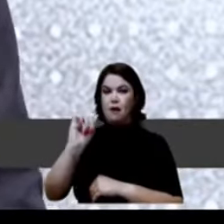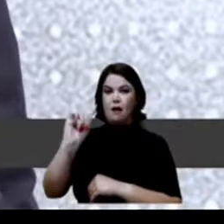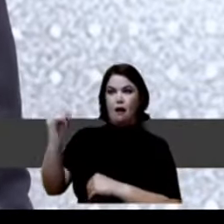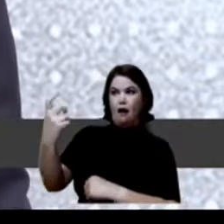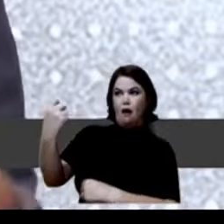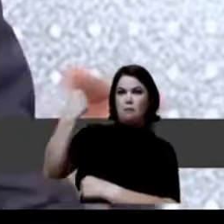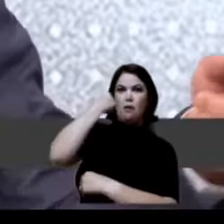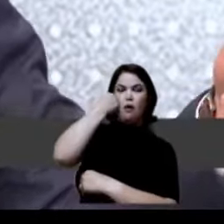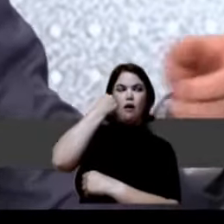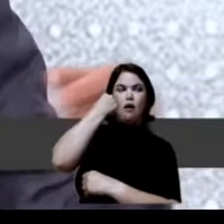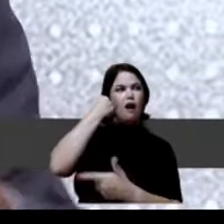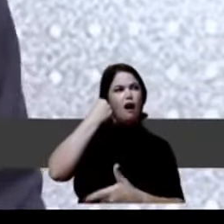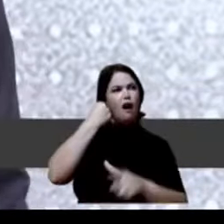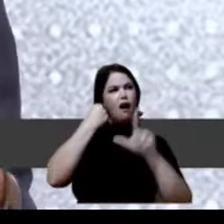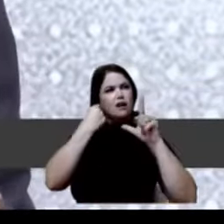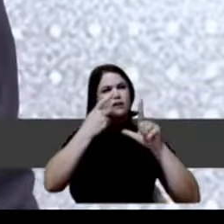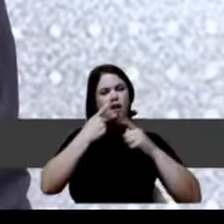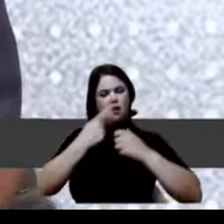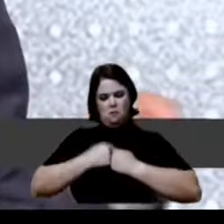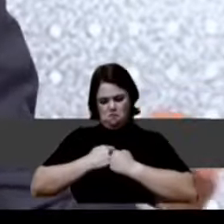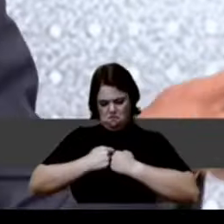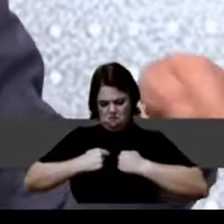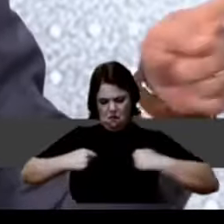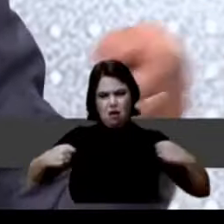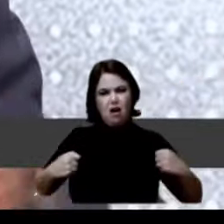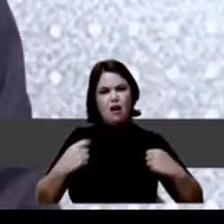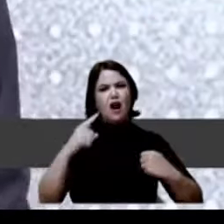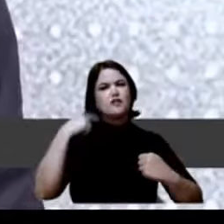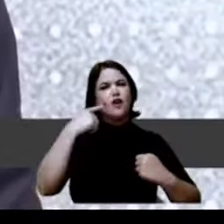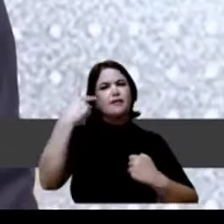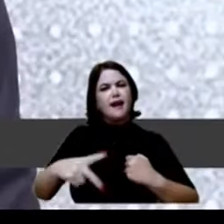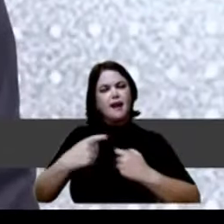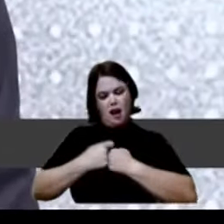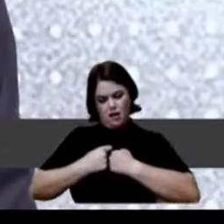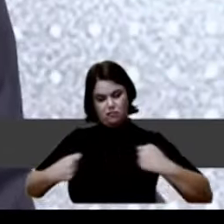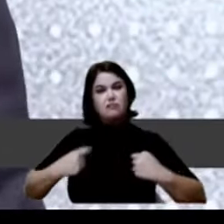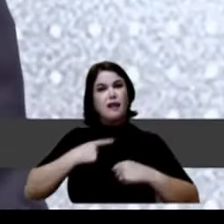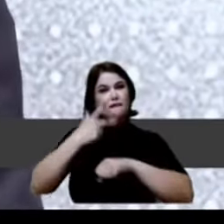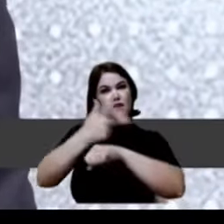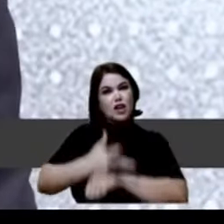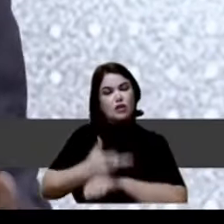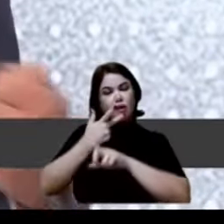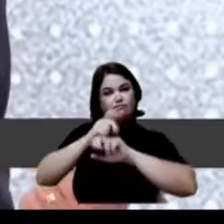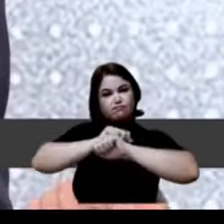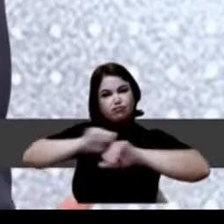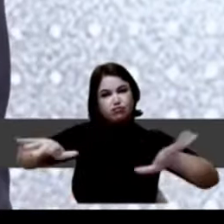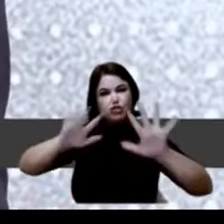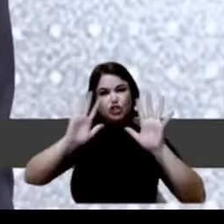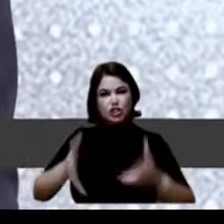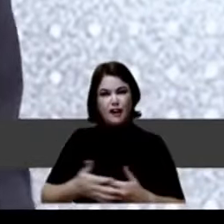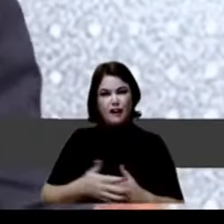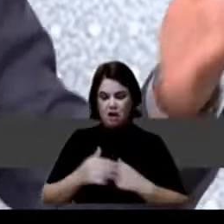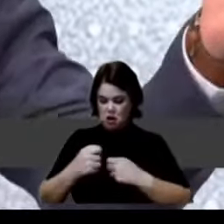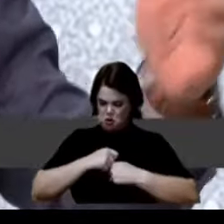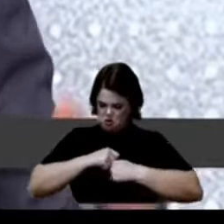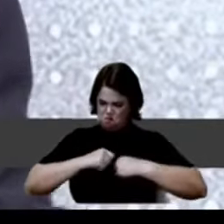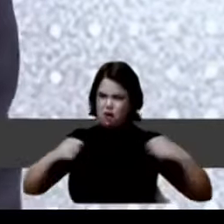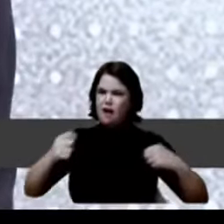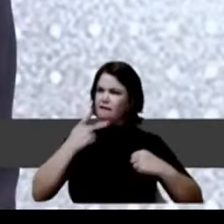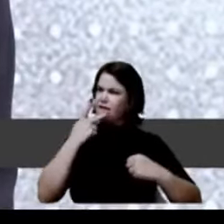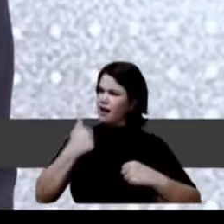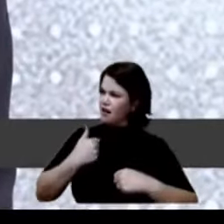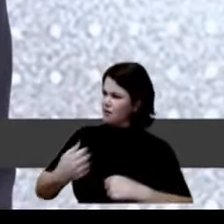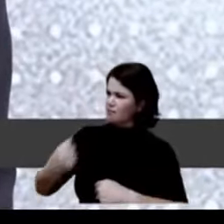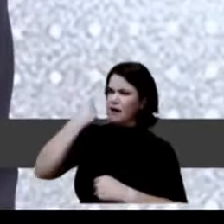E, boa. Rasgando lá, o advogado dele rasgando. Está o vídeo, está sendo publicado, está rodando aí. E fazendo para o cara falar que foi agredido. Esse cara é